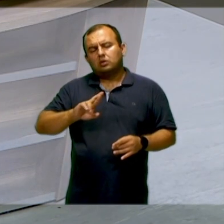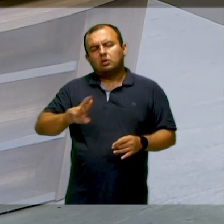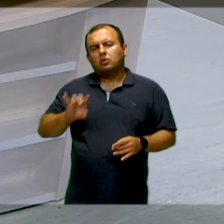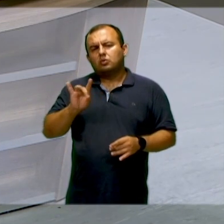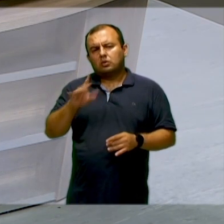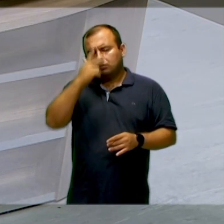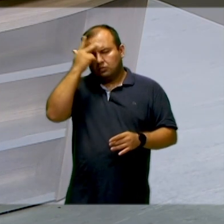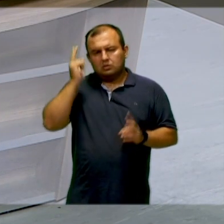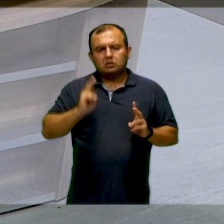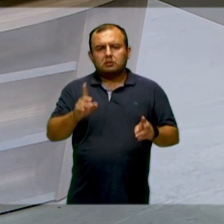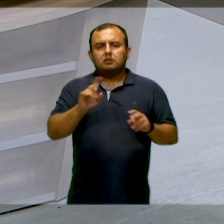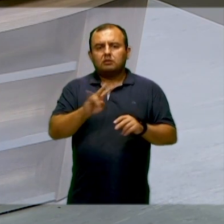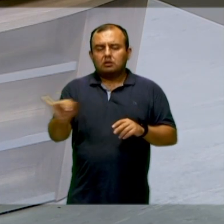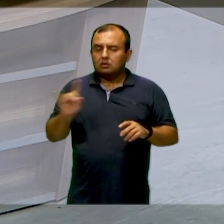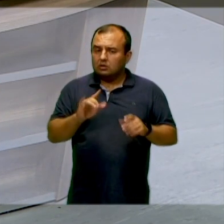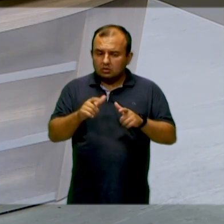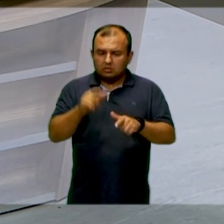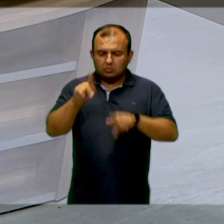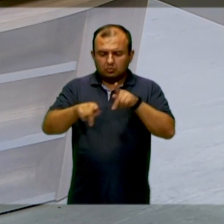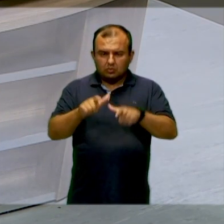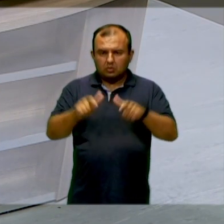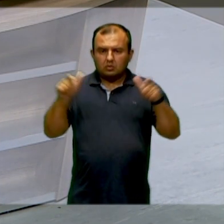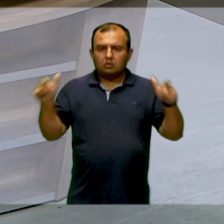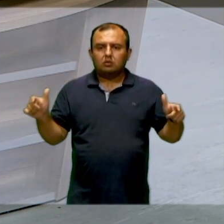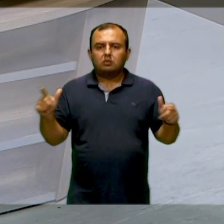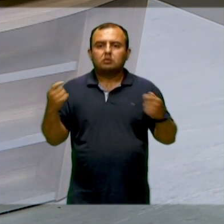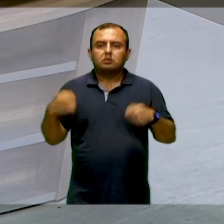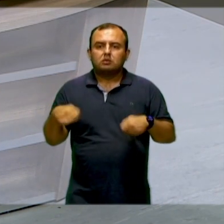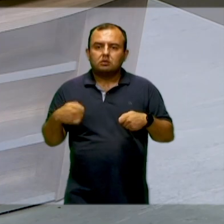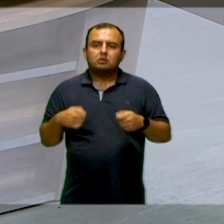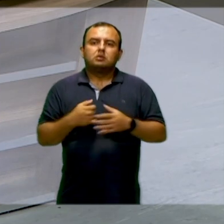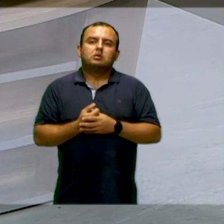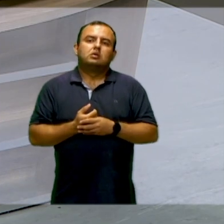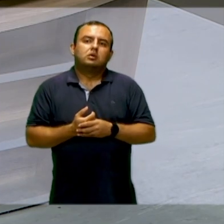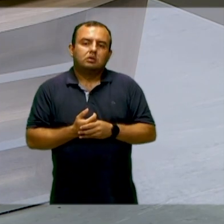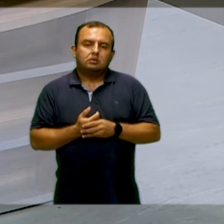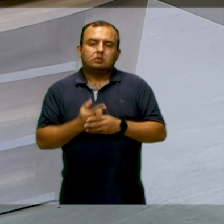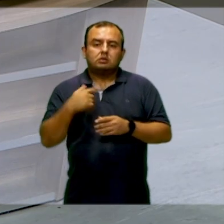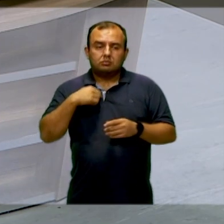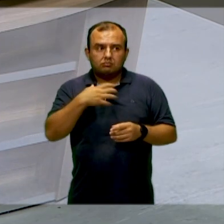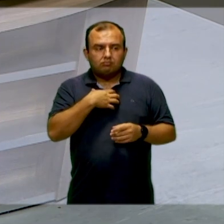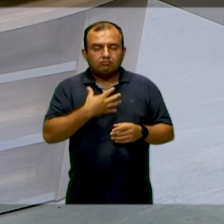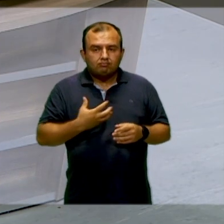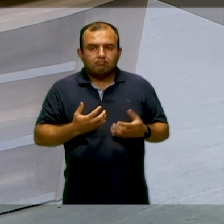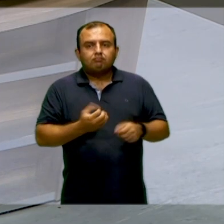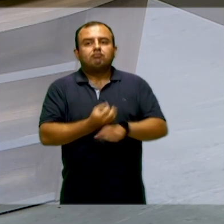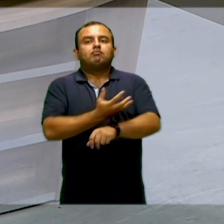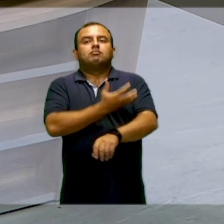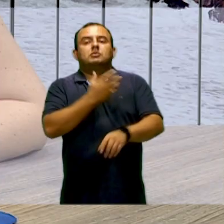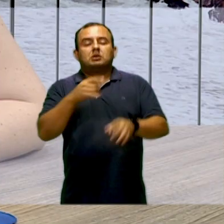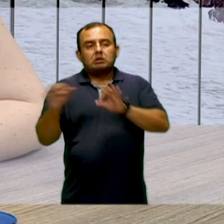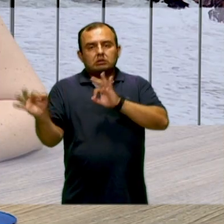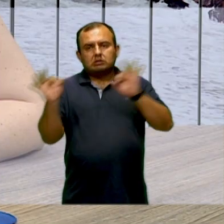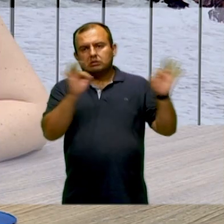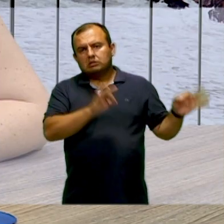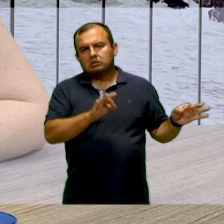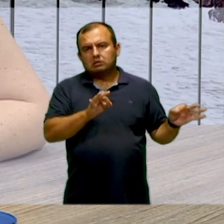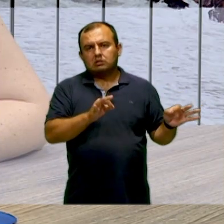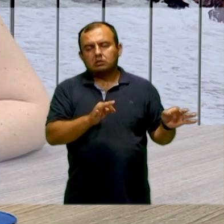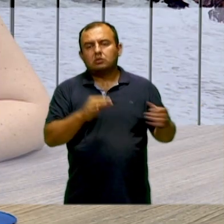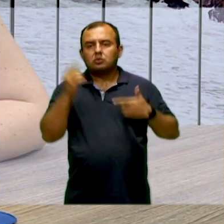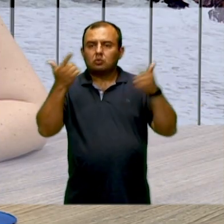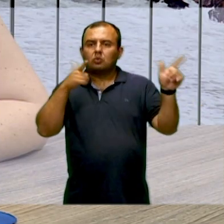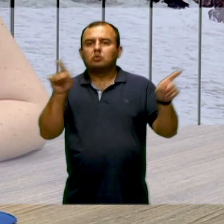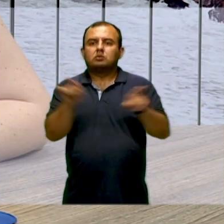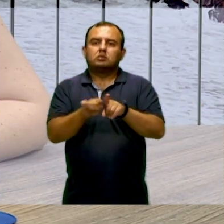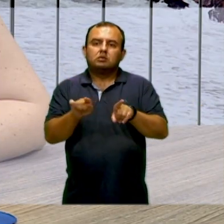vão, mas tentar ampliar esse público, tu precisa ter o que oferecer, e até se né? inspirar, né? Porque a gente precisa assistir e conhecer para se inspirar em outras